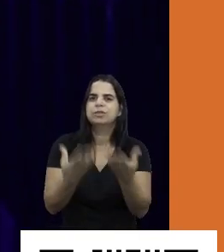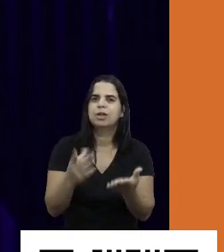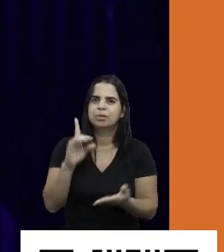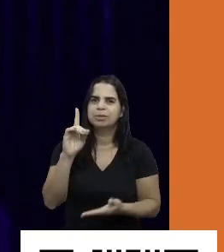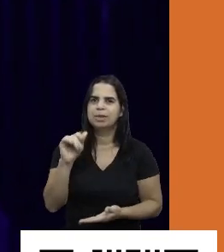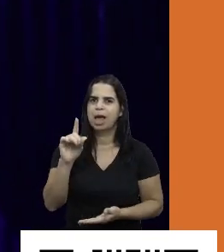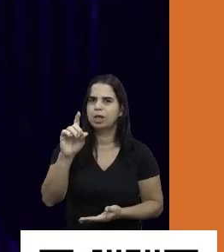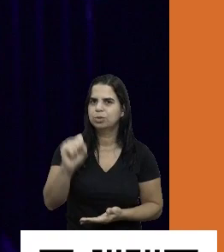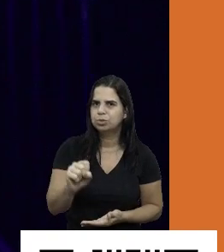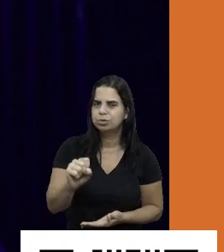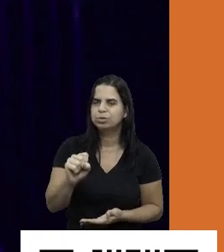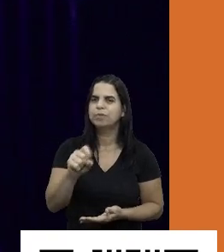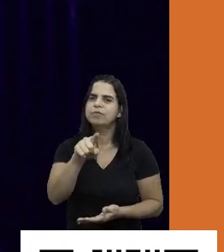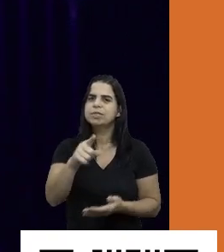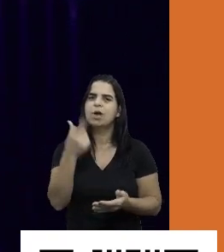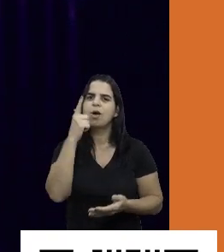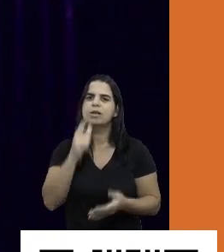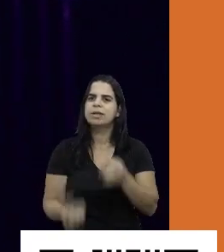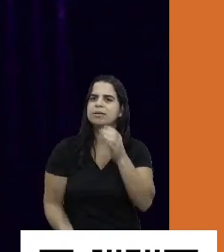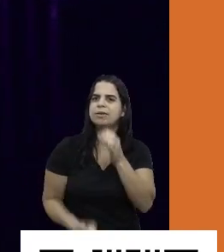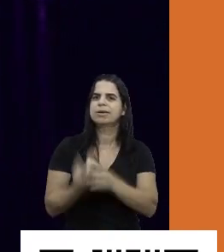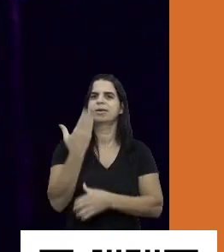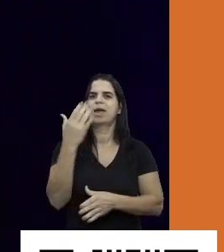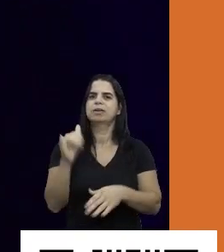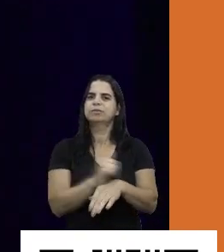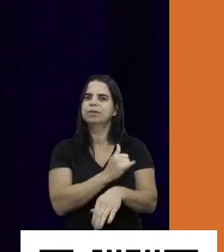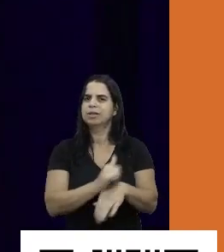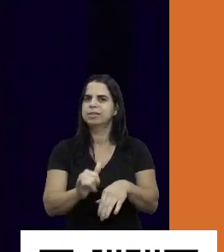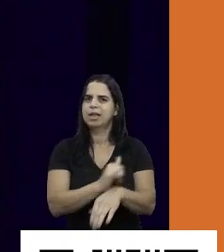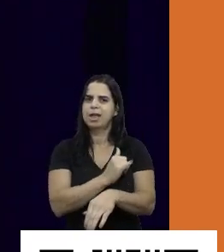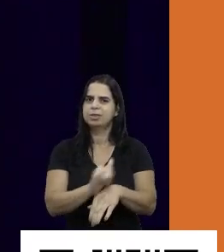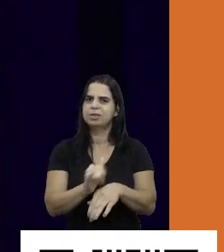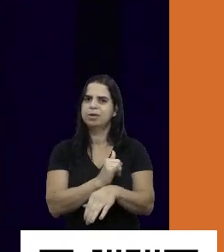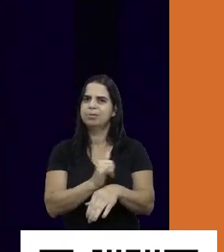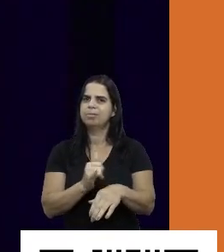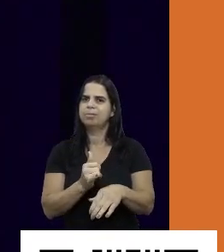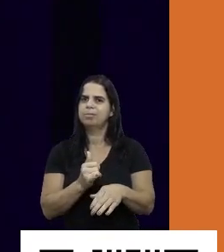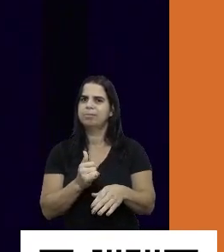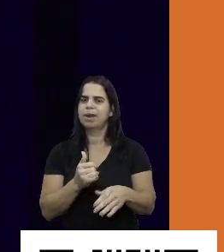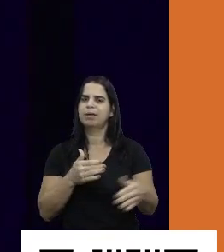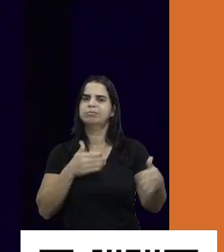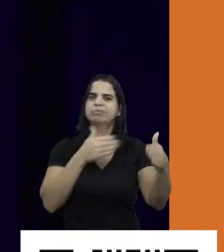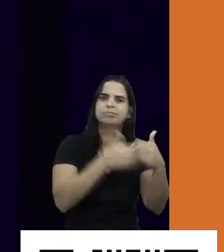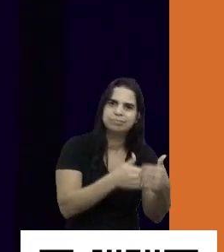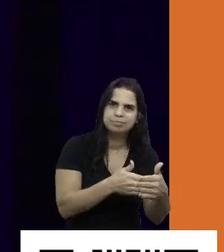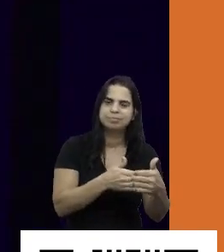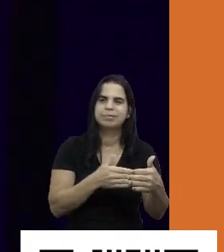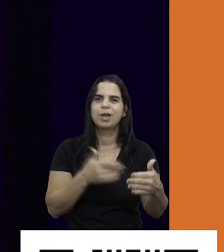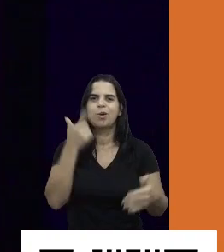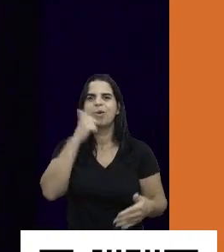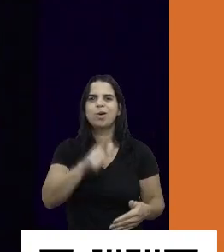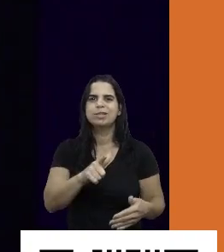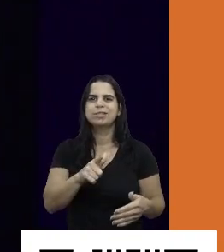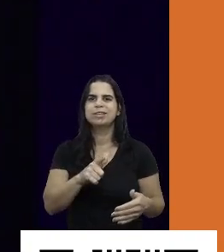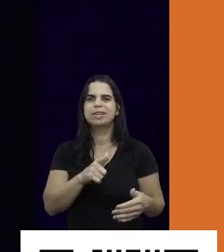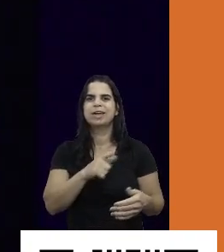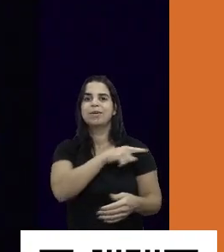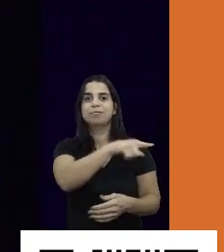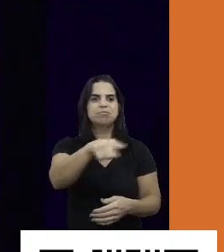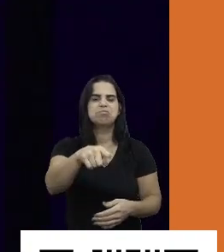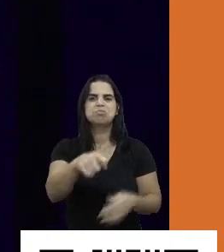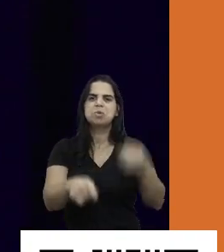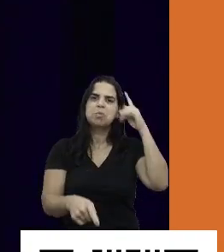acurácia você consegue criar estratégia para atacar clientes que esses caras nunca pensariam porque eles soltam campanhas